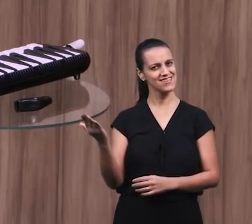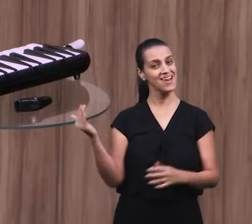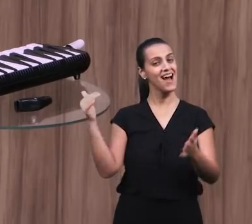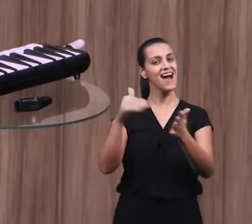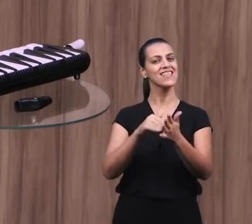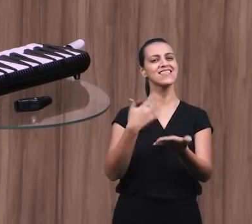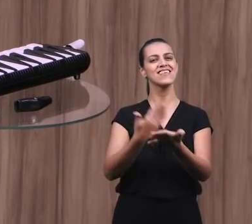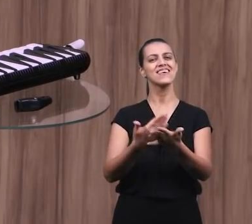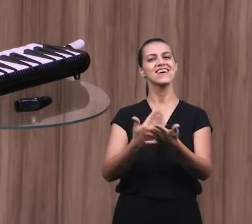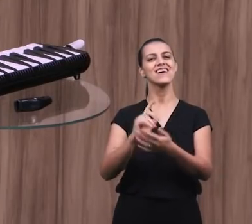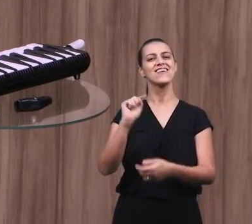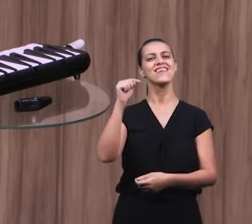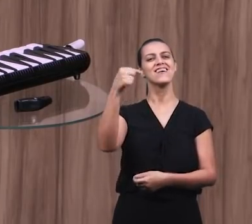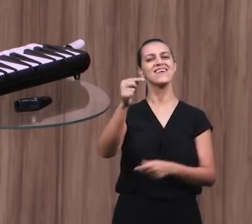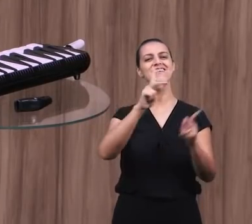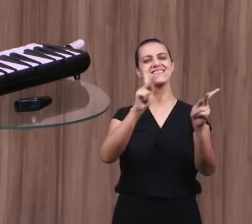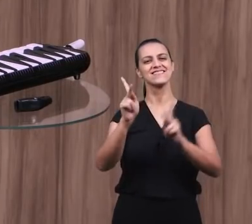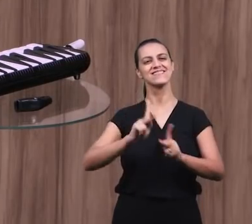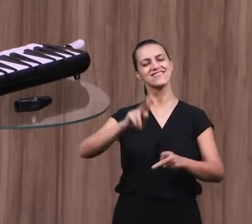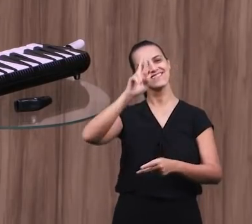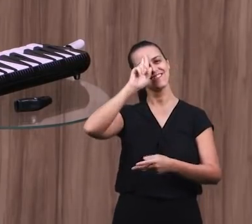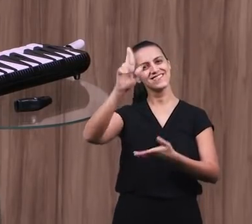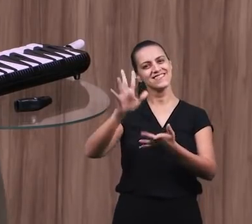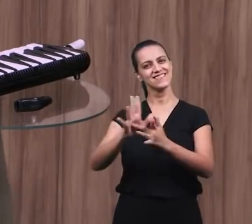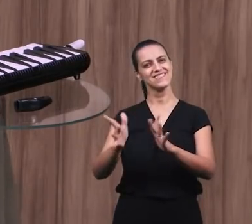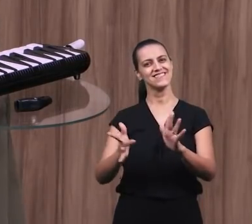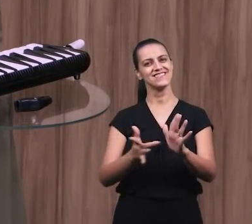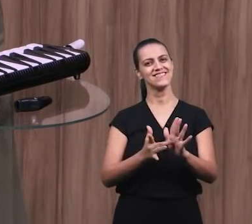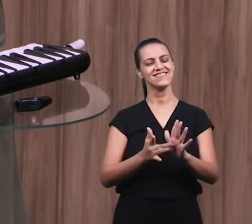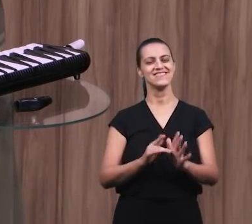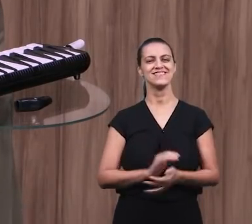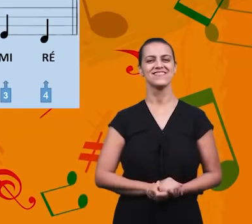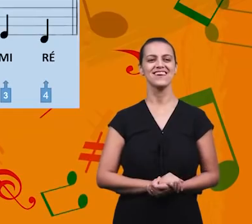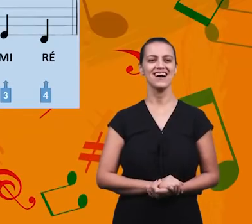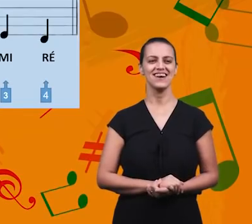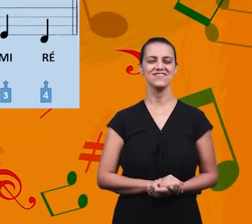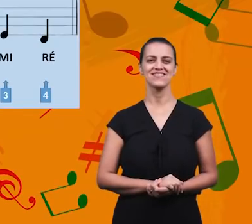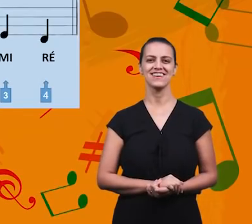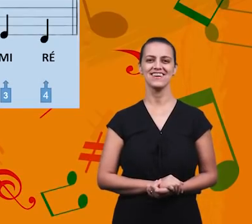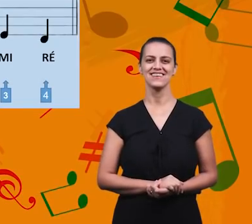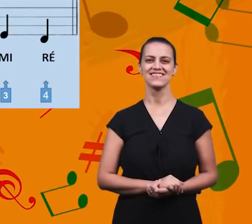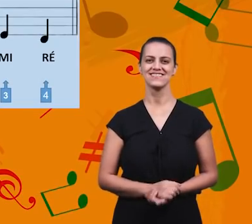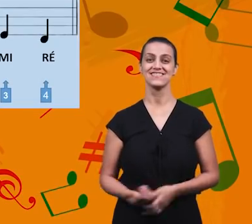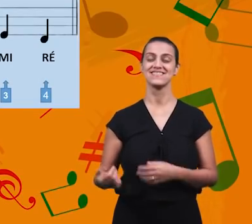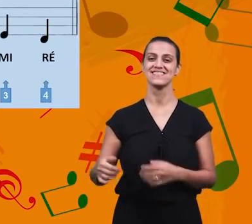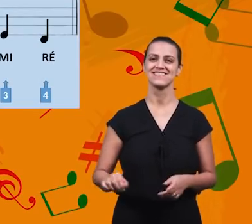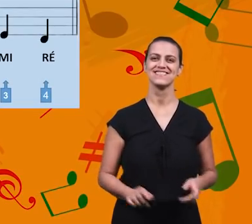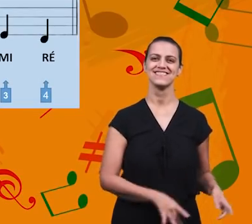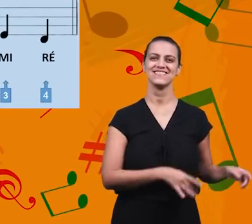Até a próxima aula e a todos a paz do Senhor Jesus.